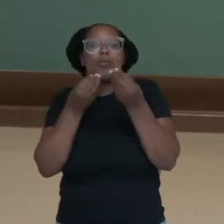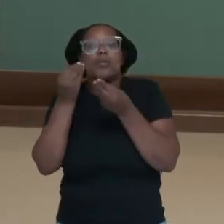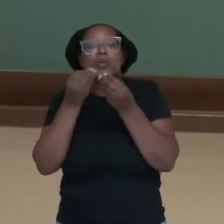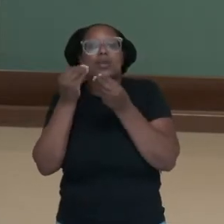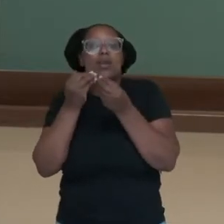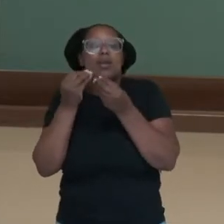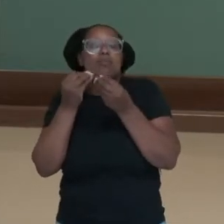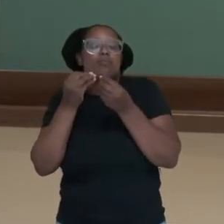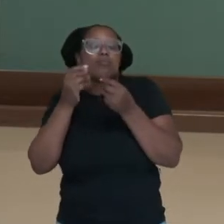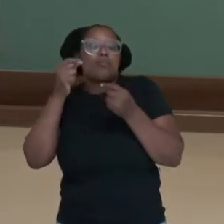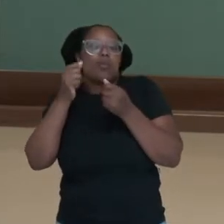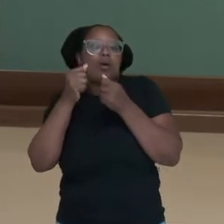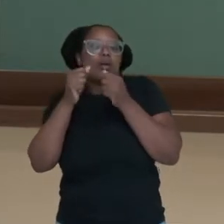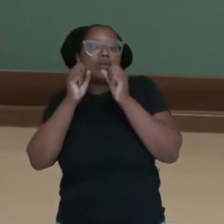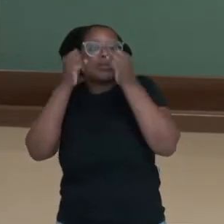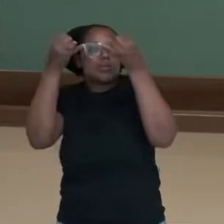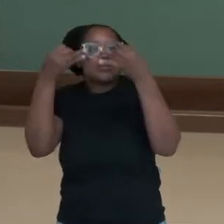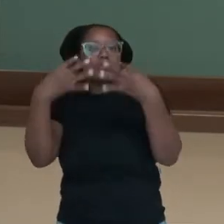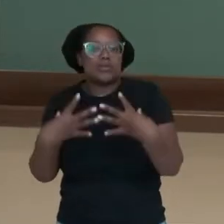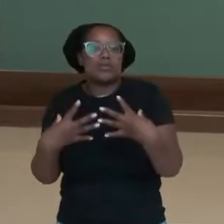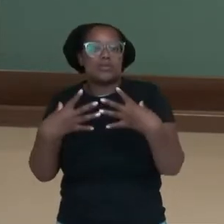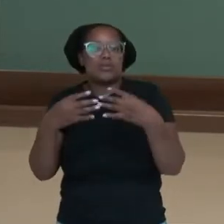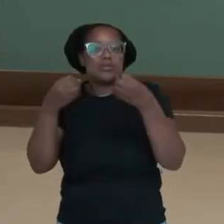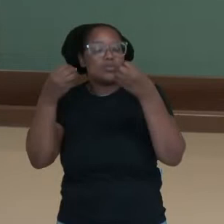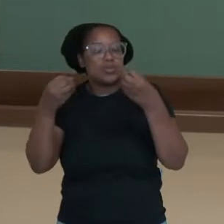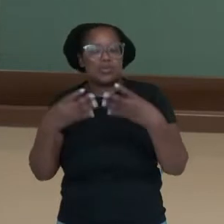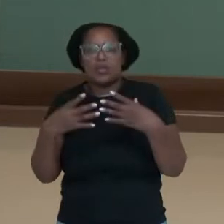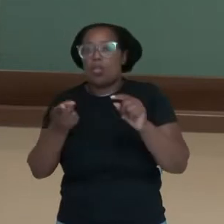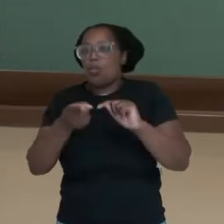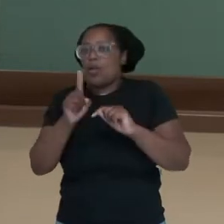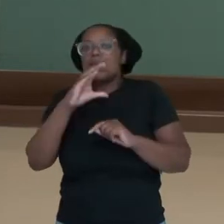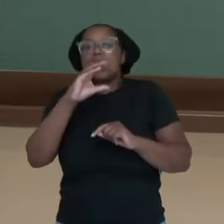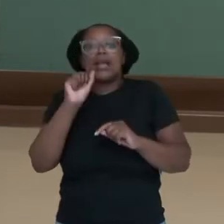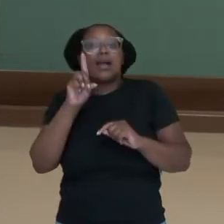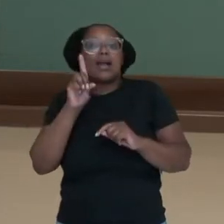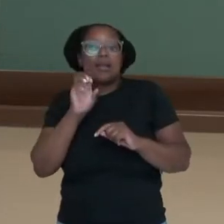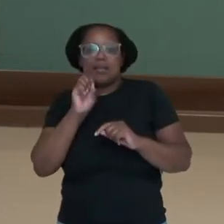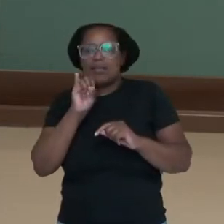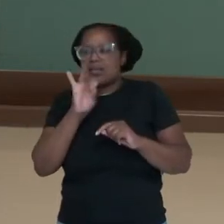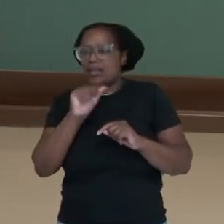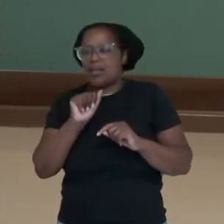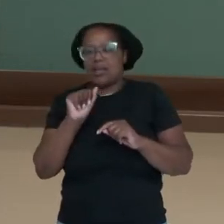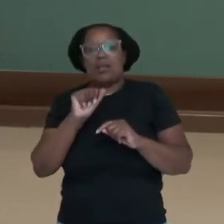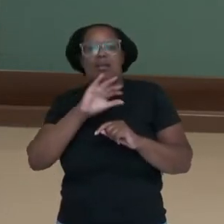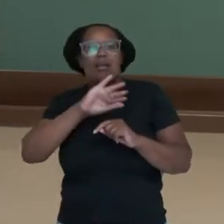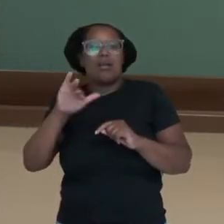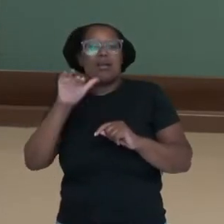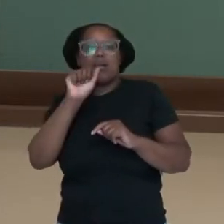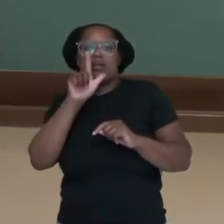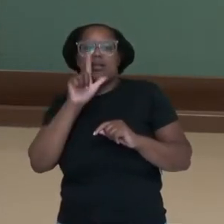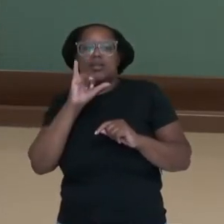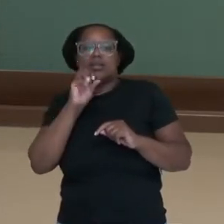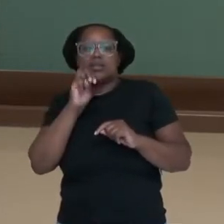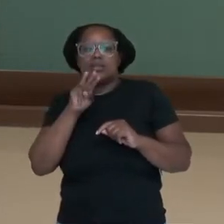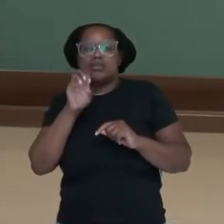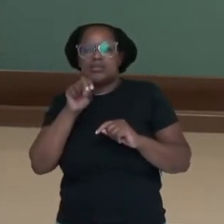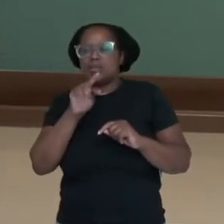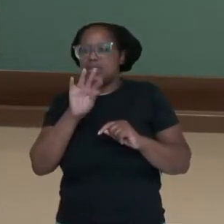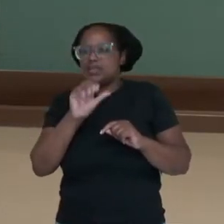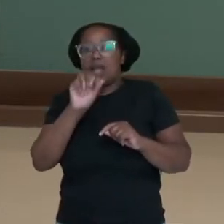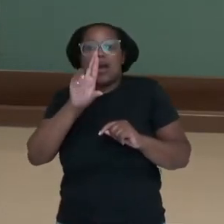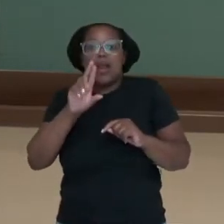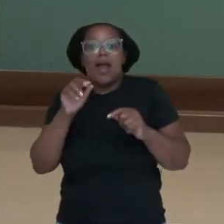de uma cadeia alimentar? E calma, não é que cadeia alimentar é a cadeia onde os alimentos ficam